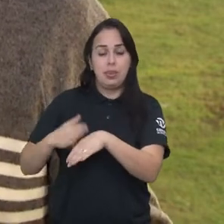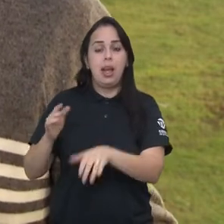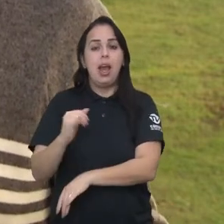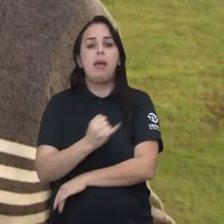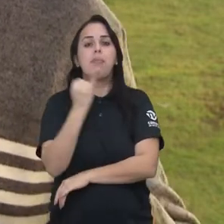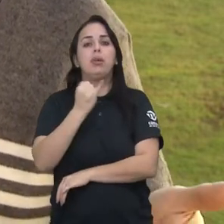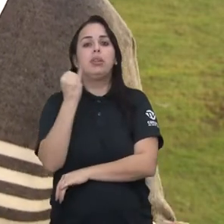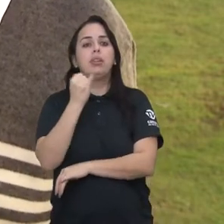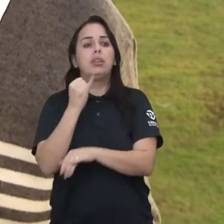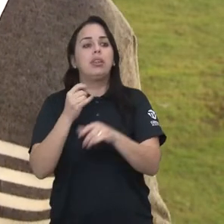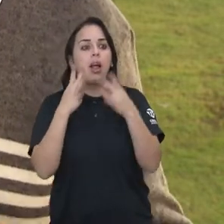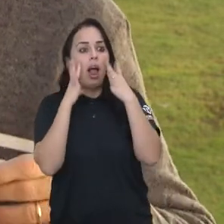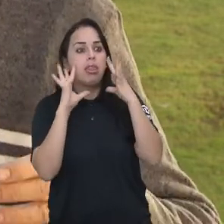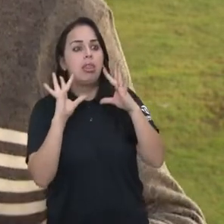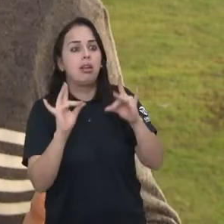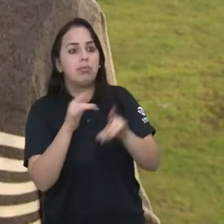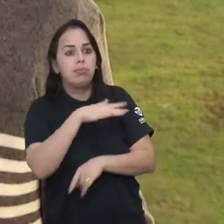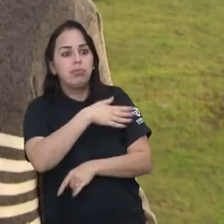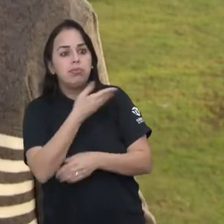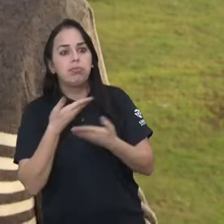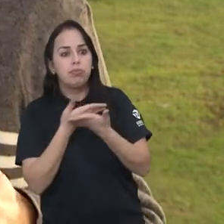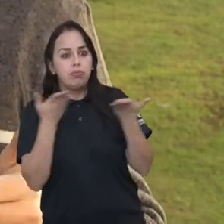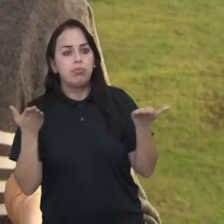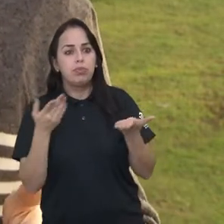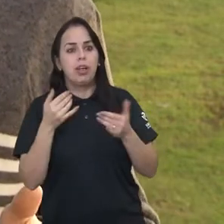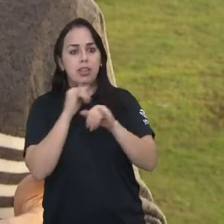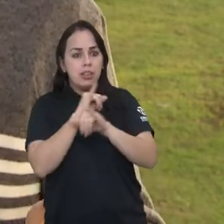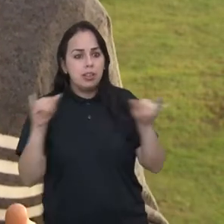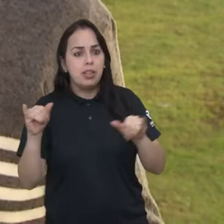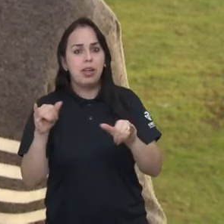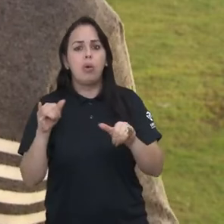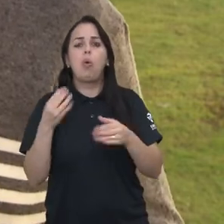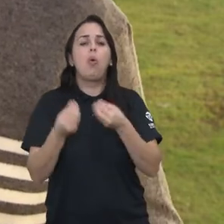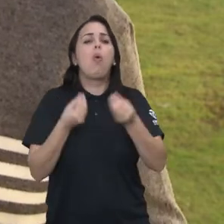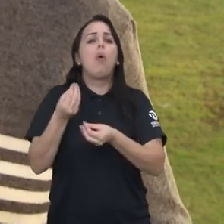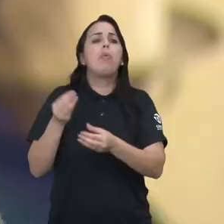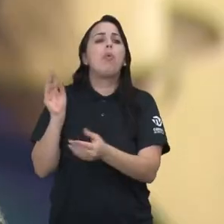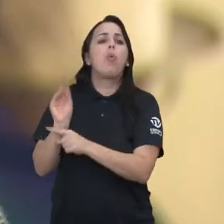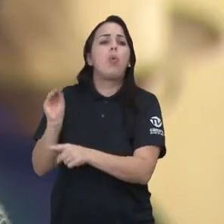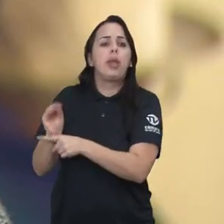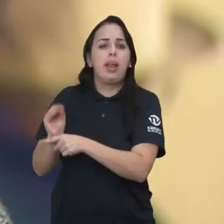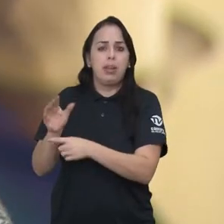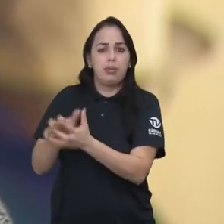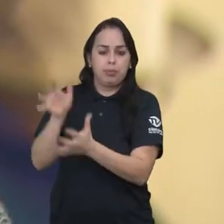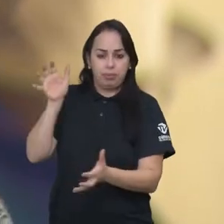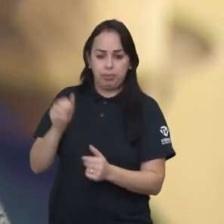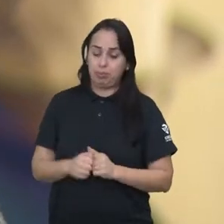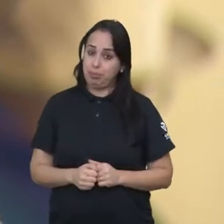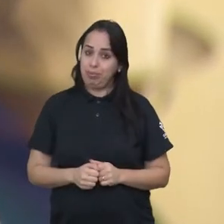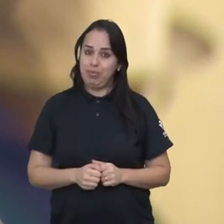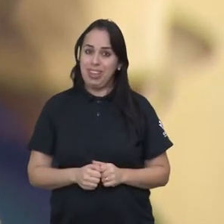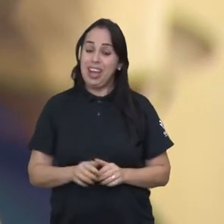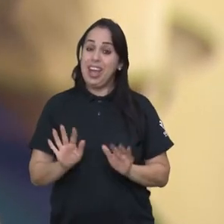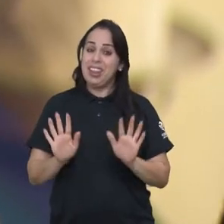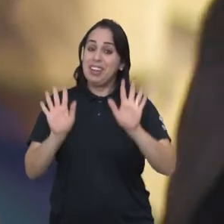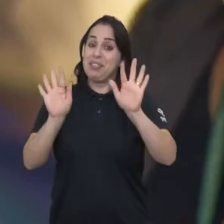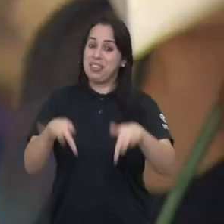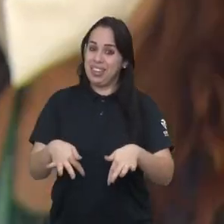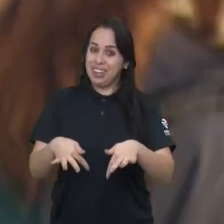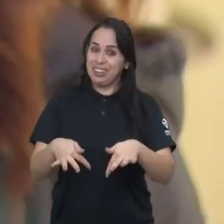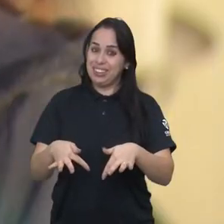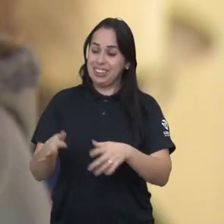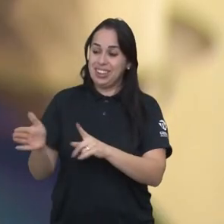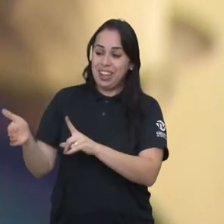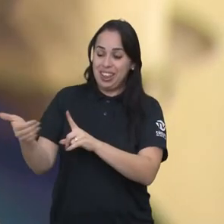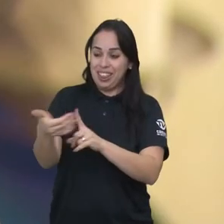importantíssimo para que você Alerta cidadão como deve ser conduzido o dia a dia com isso e no final quem fica feliz com